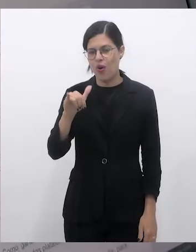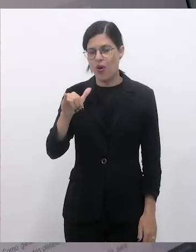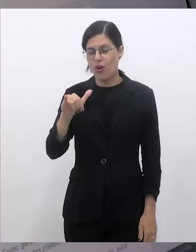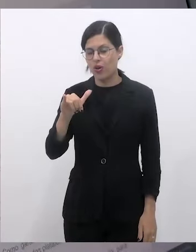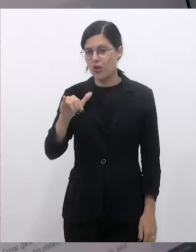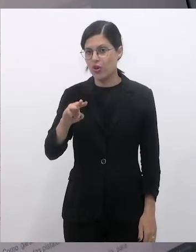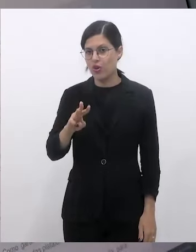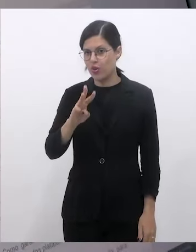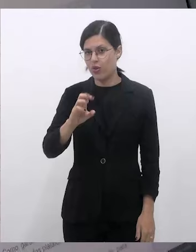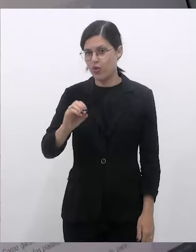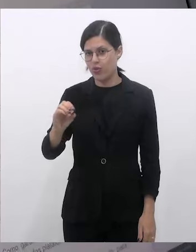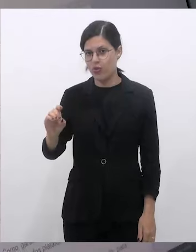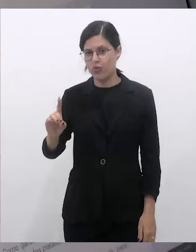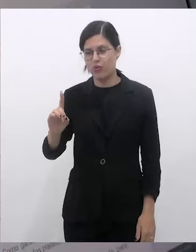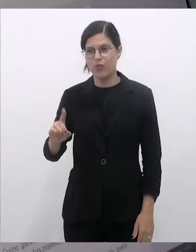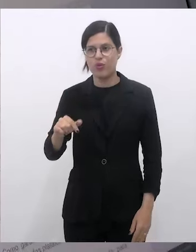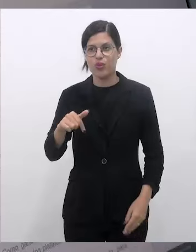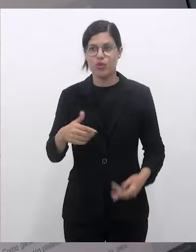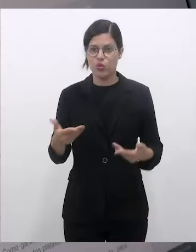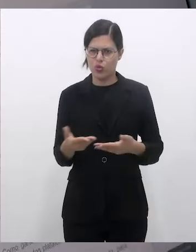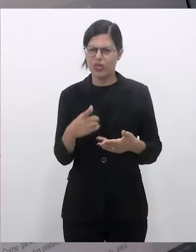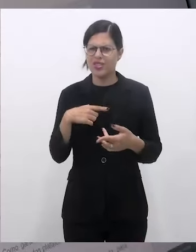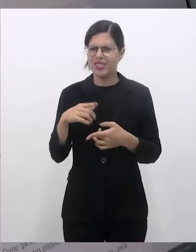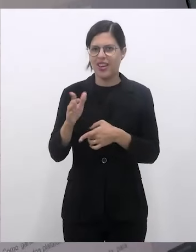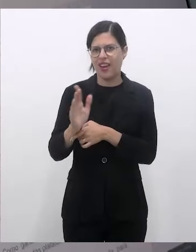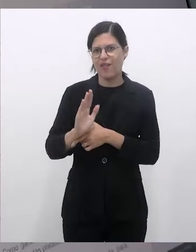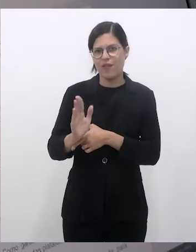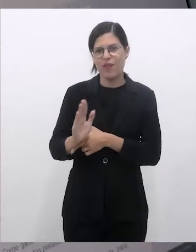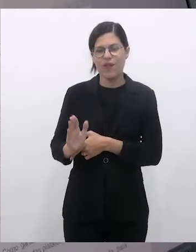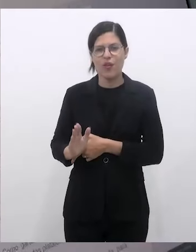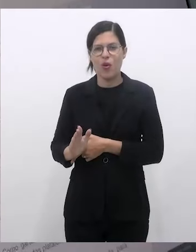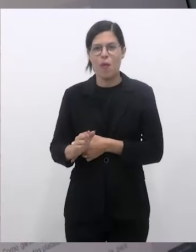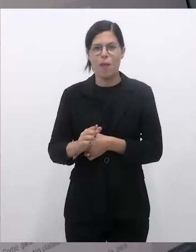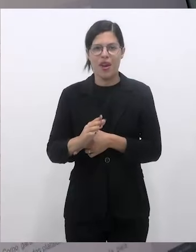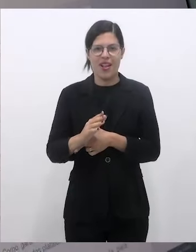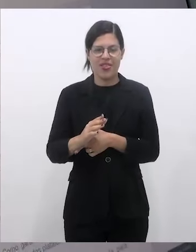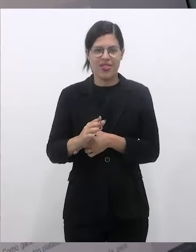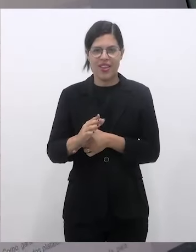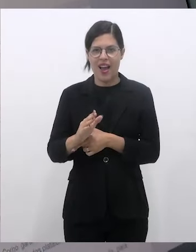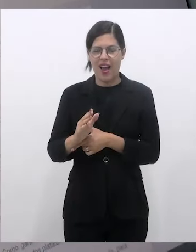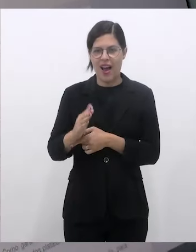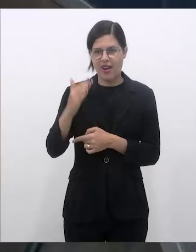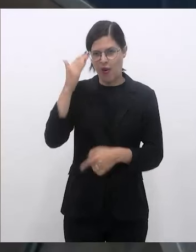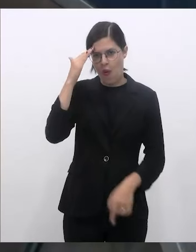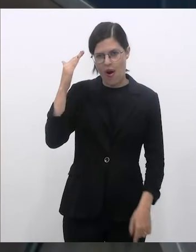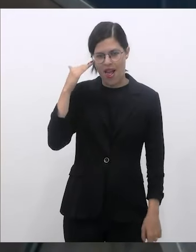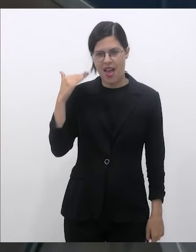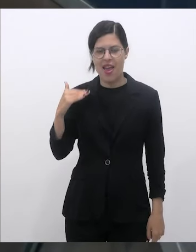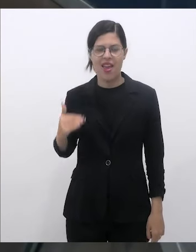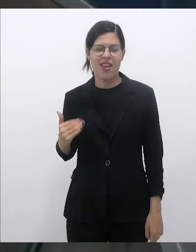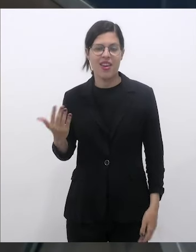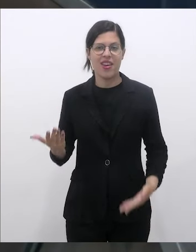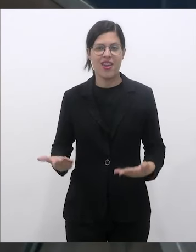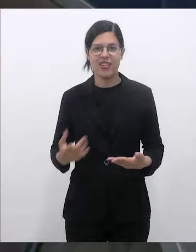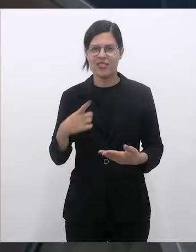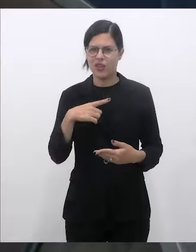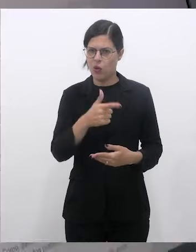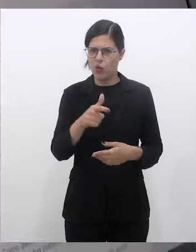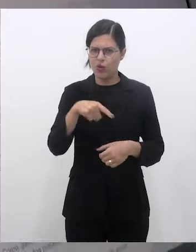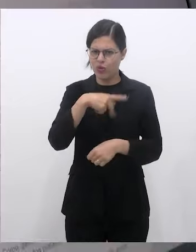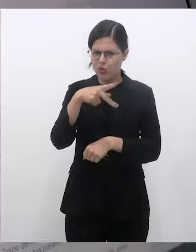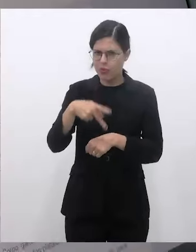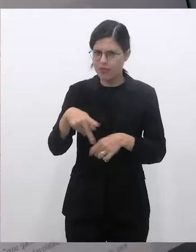de cinema europeu. Hoje a gente tem acesso aos filmes coreanos, às produções coreanas e de outros países